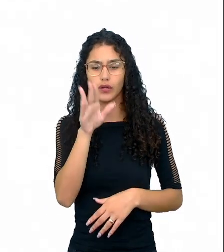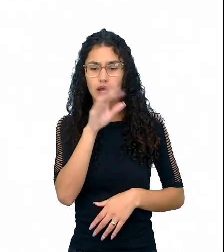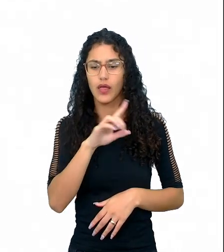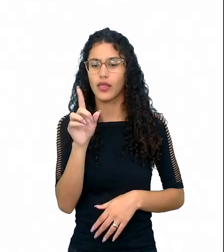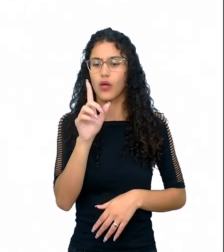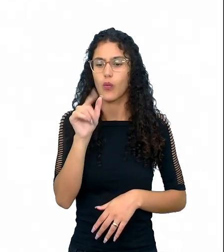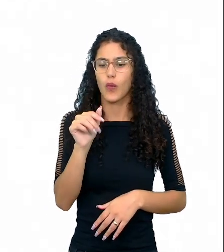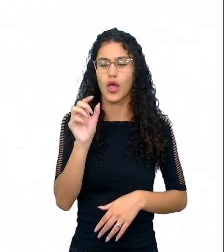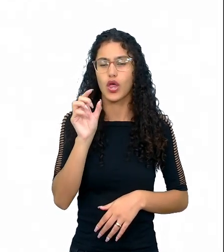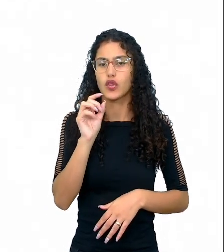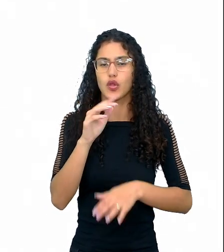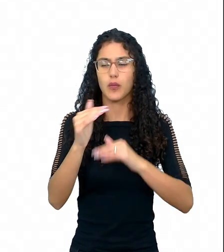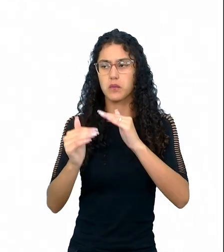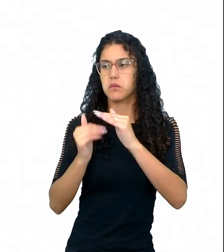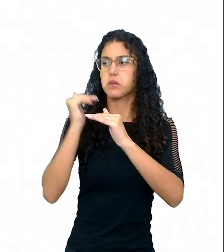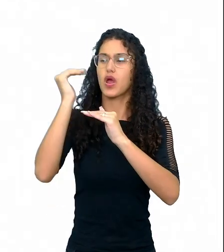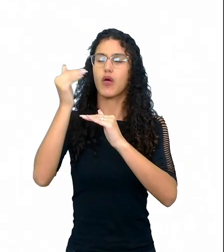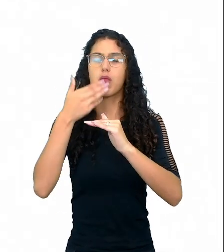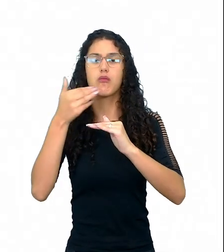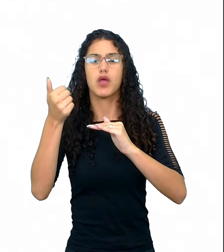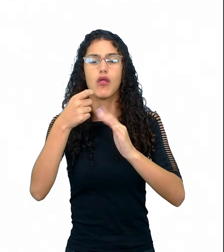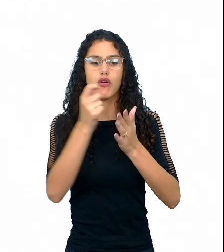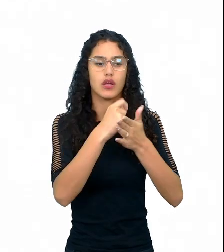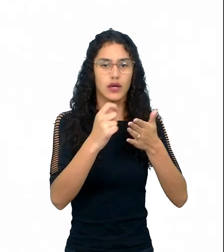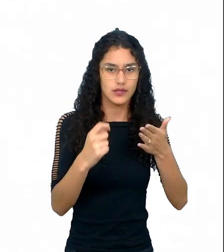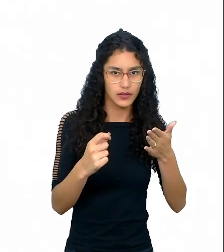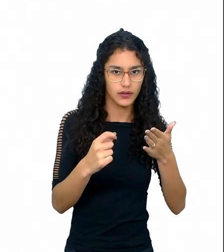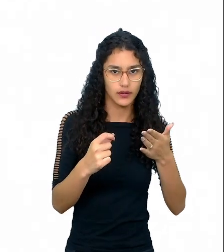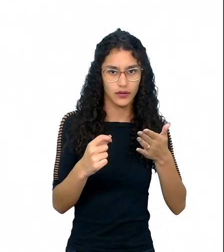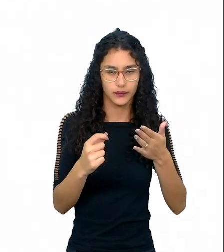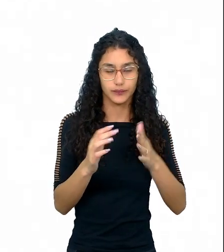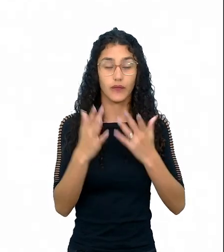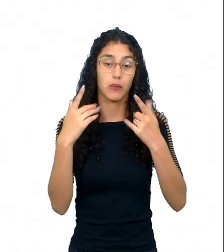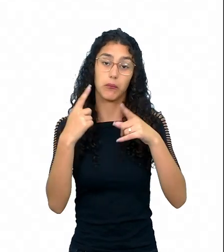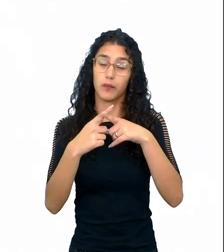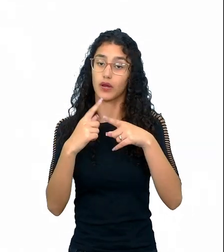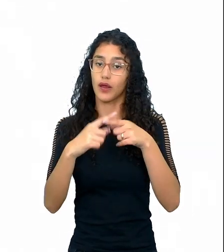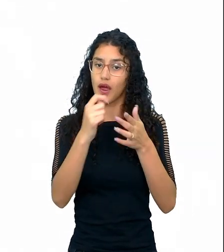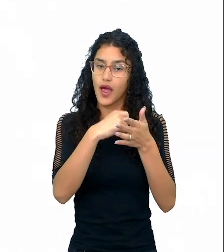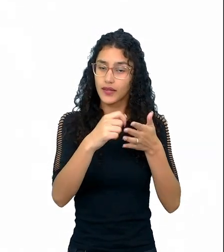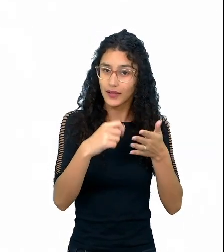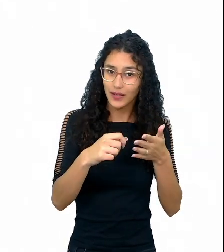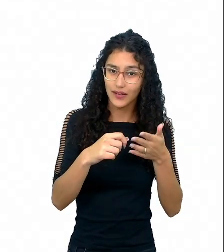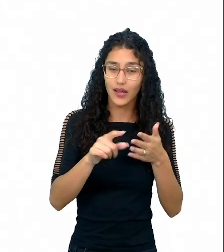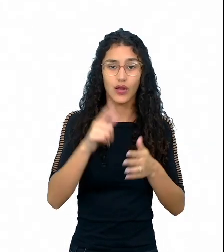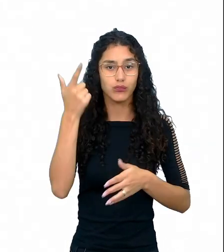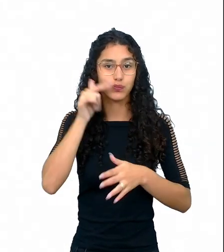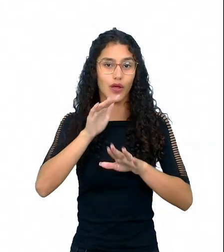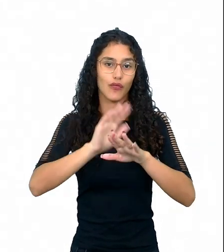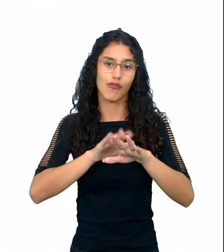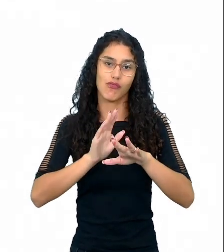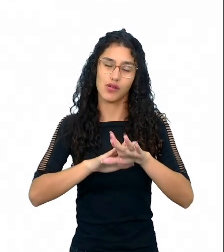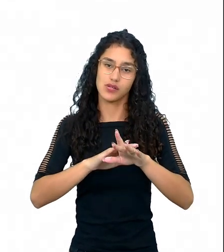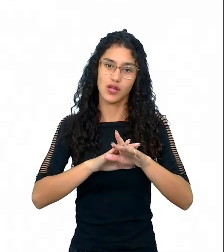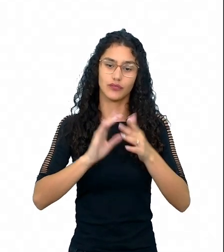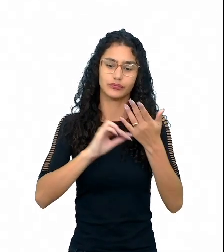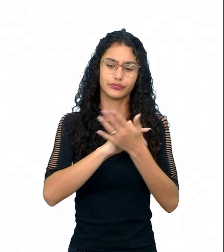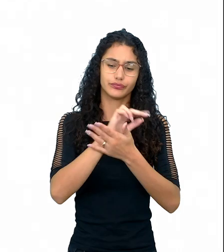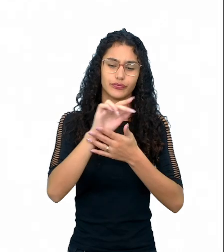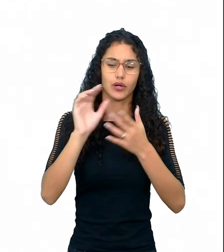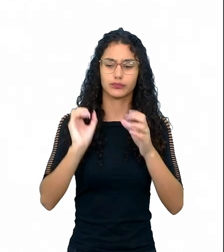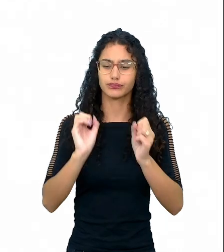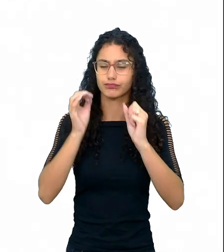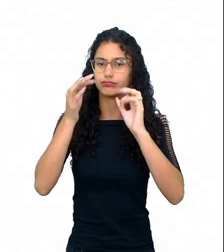não é superior à escrita, nem deriva da fala, pois a escrita não consegue produzir muitos